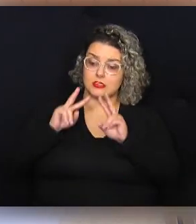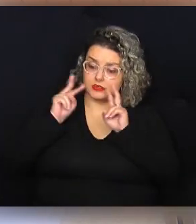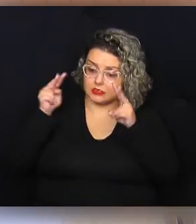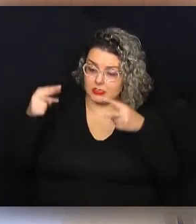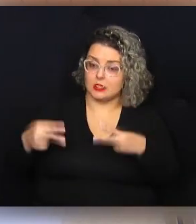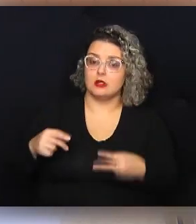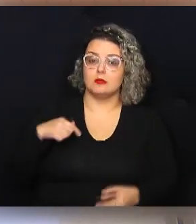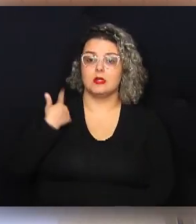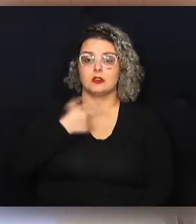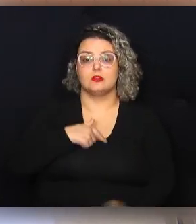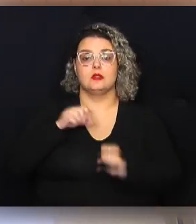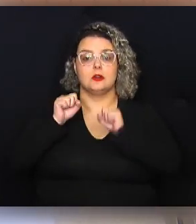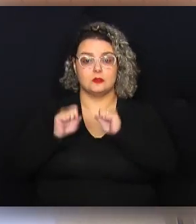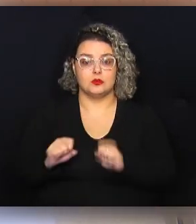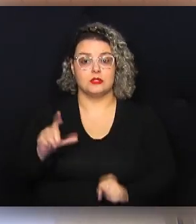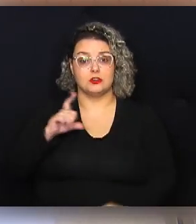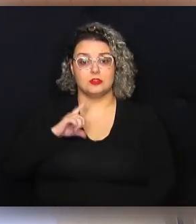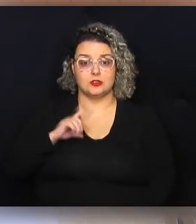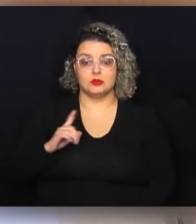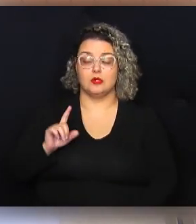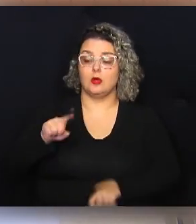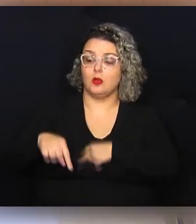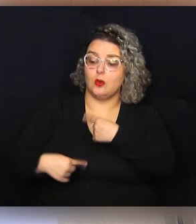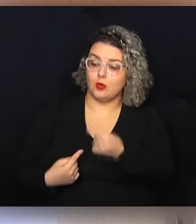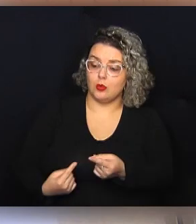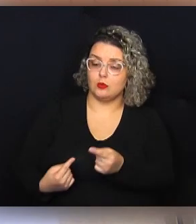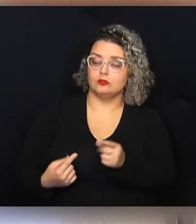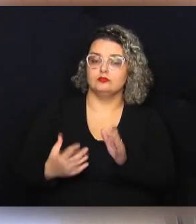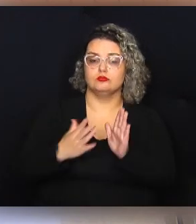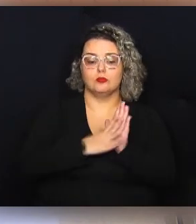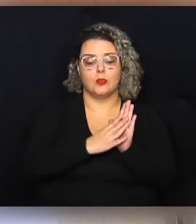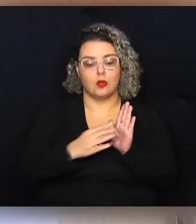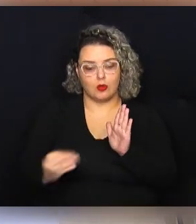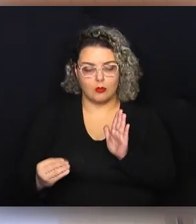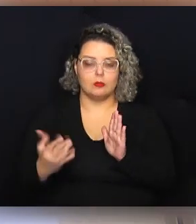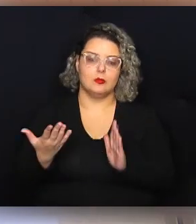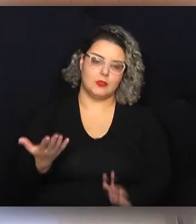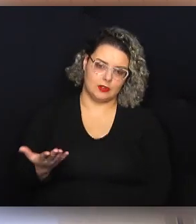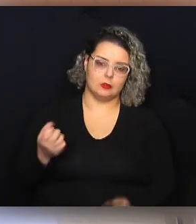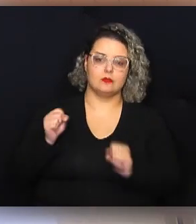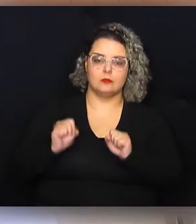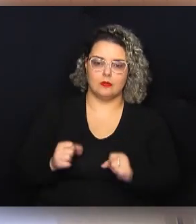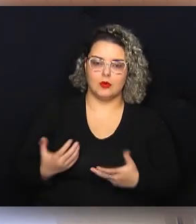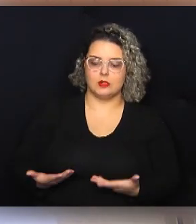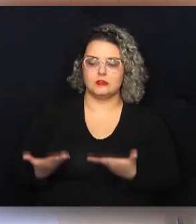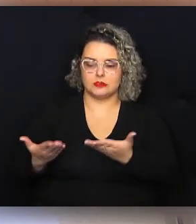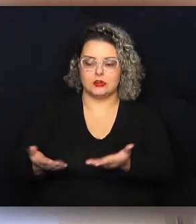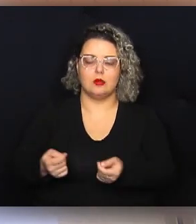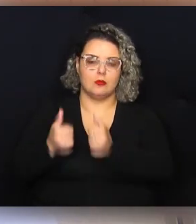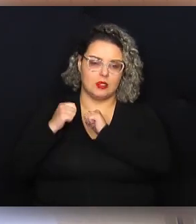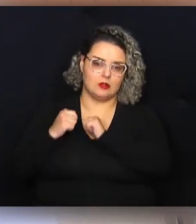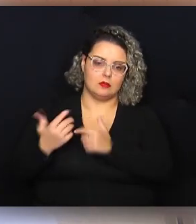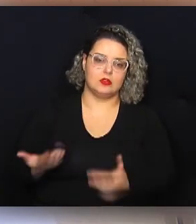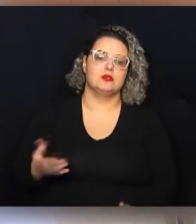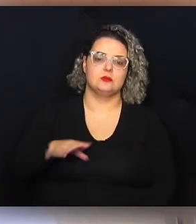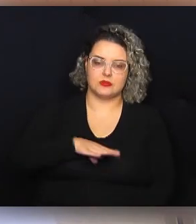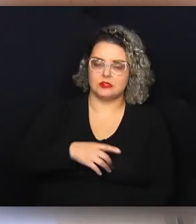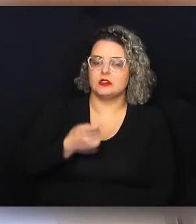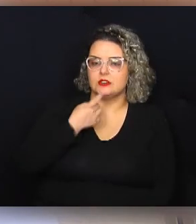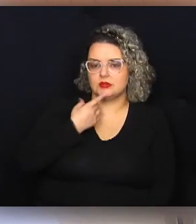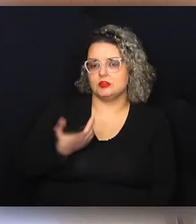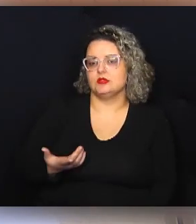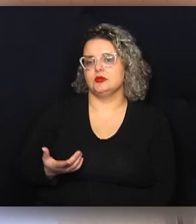que dar esse reconhecimento para que nós vamos ter que outros espelhem naquele e possam trazer esse benefício para Campinas